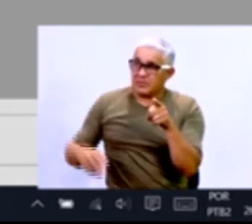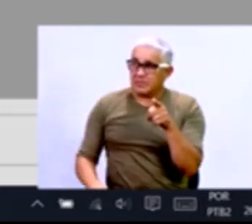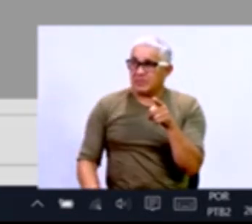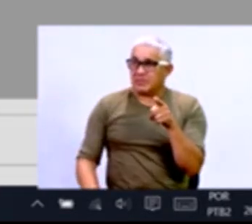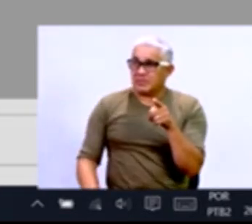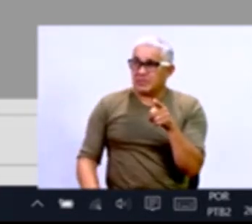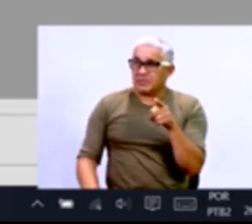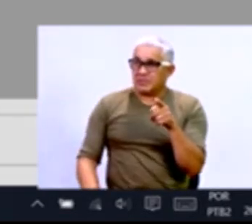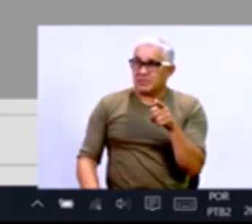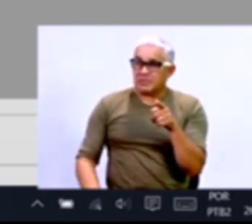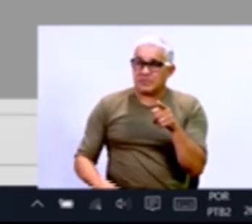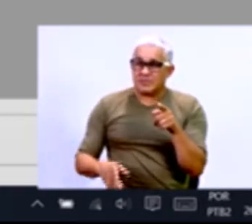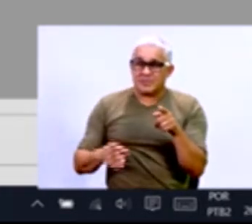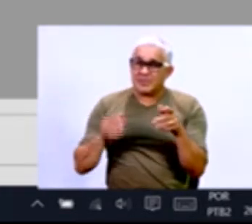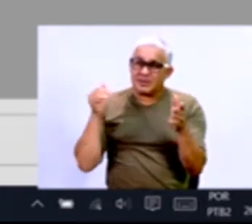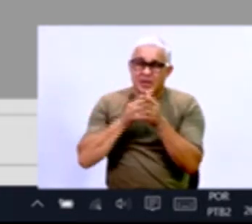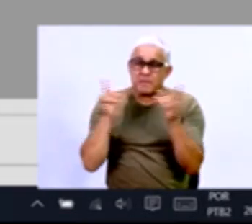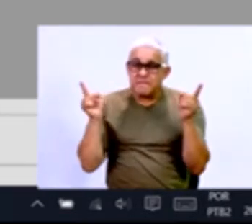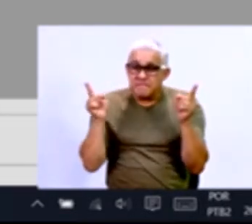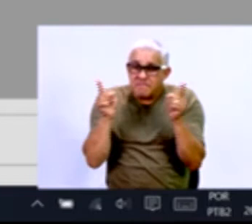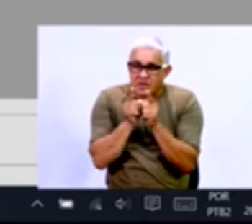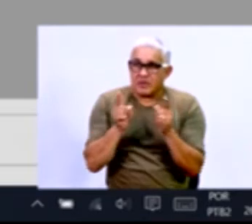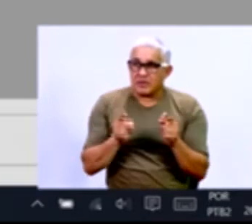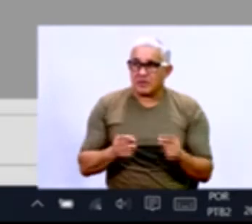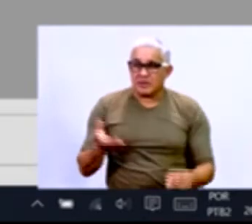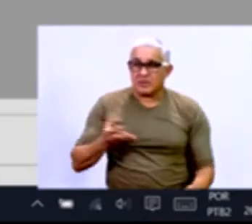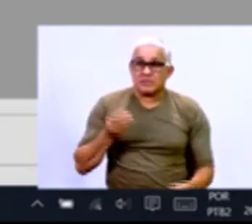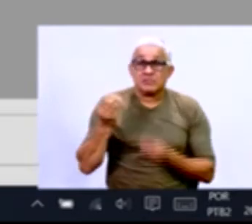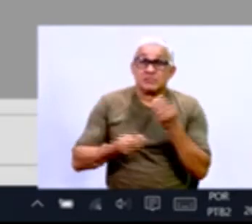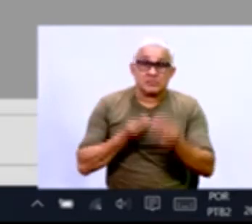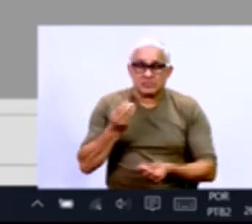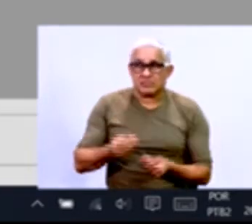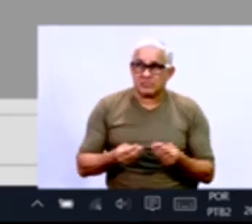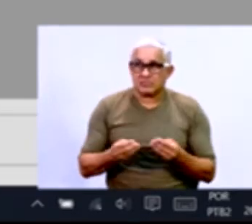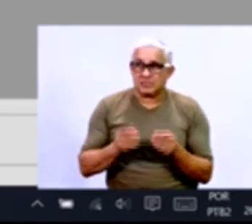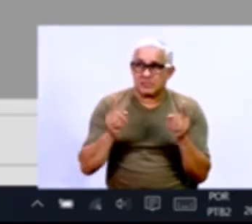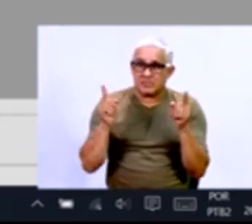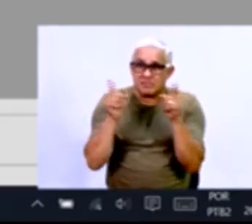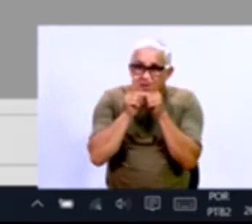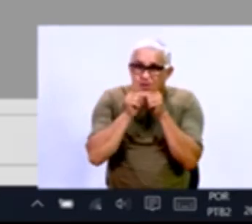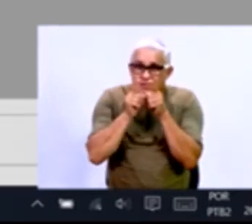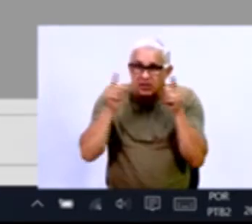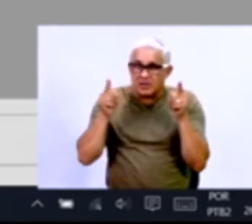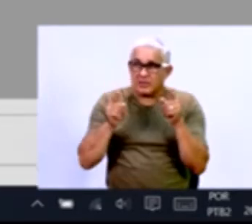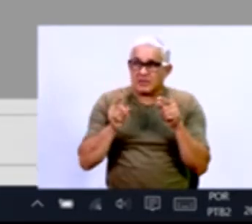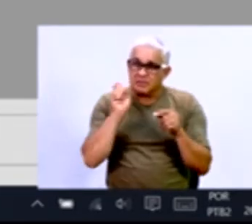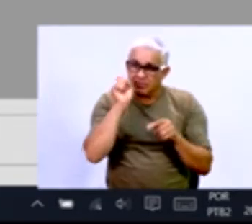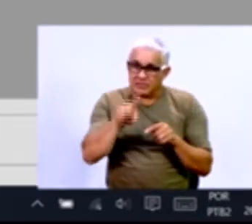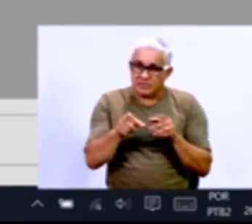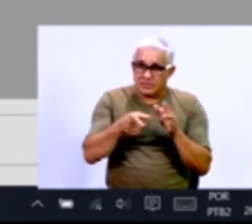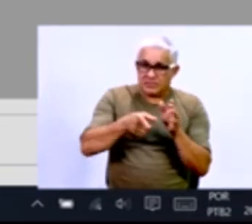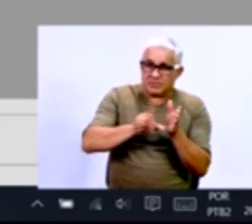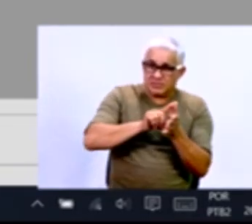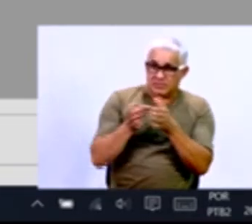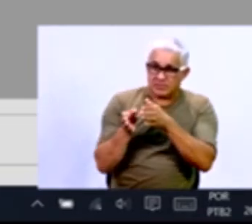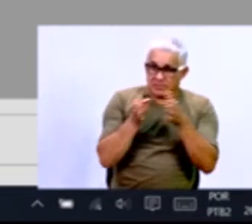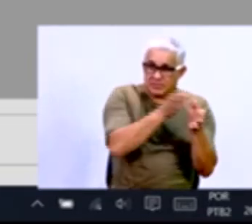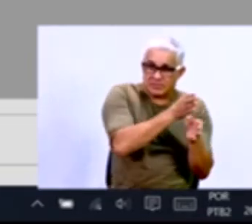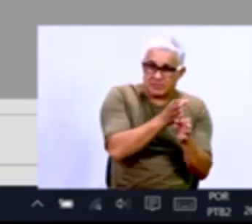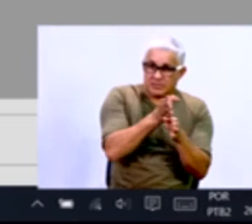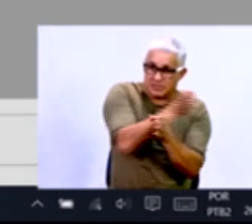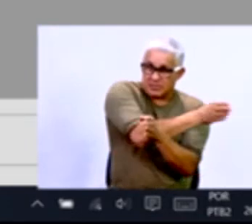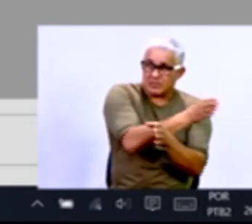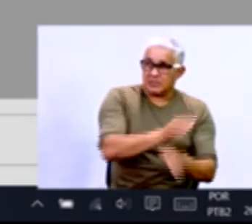até ficar uma vinhetinha pequena, tá? Quero saber como é que ficou essa emenda bem aqui. Então, clico antes e boto para executar.